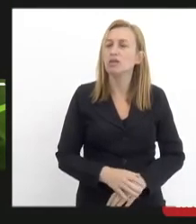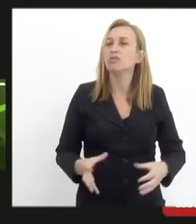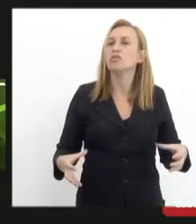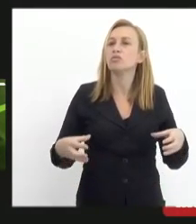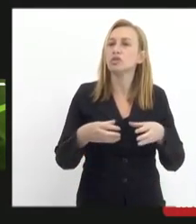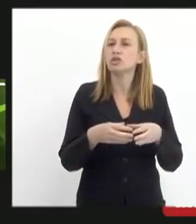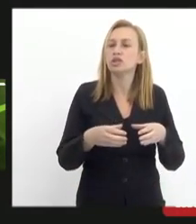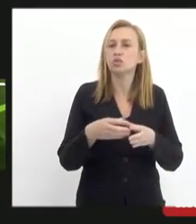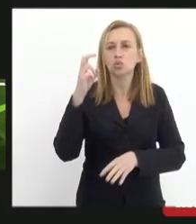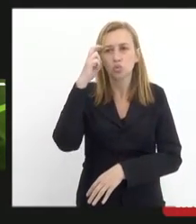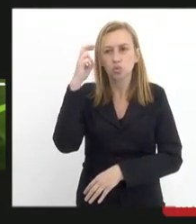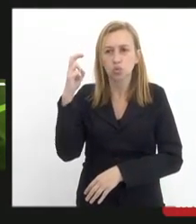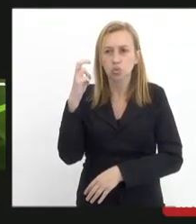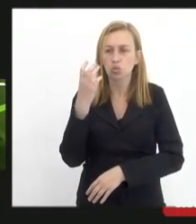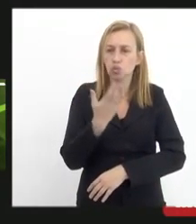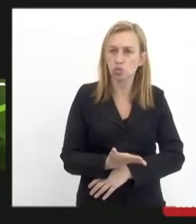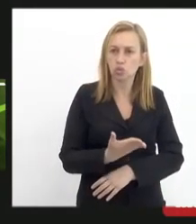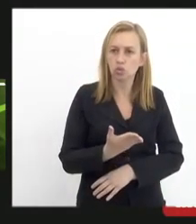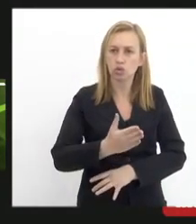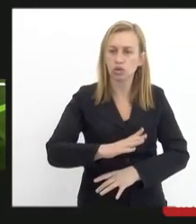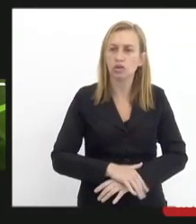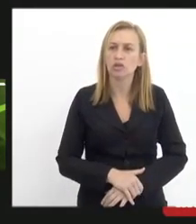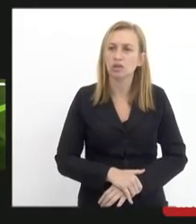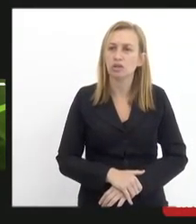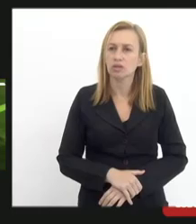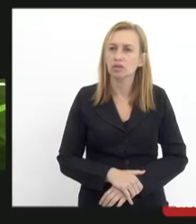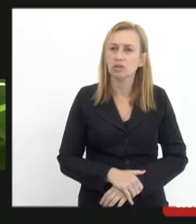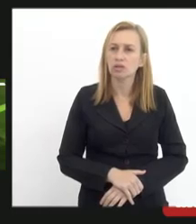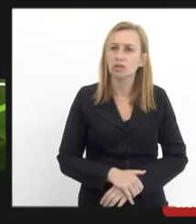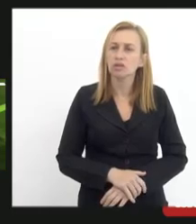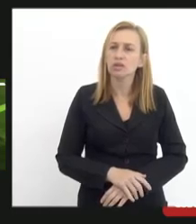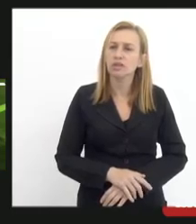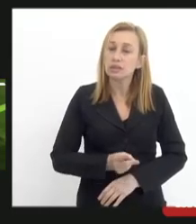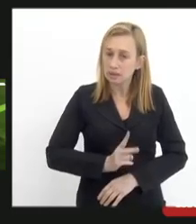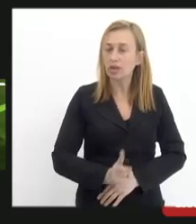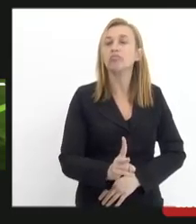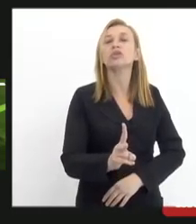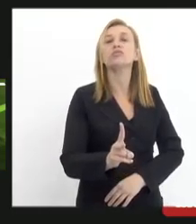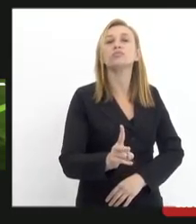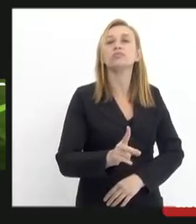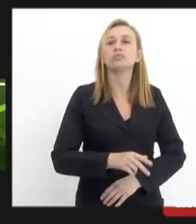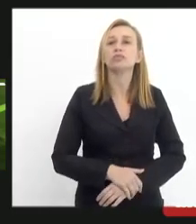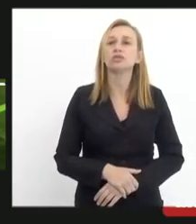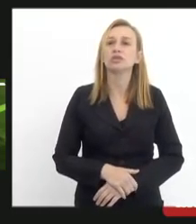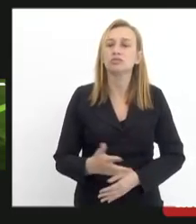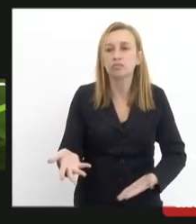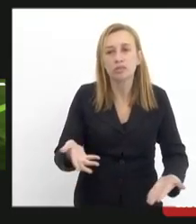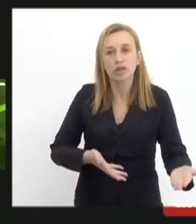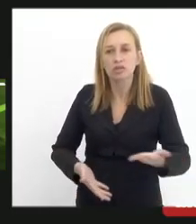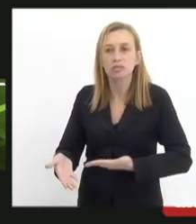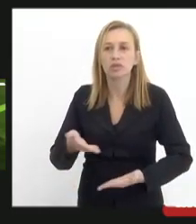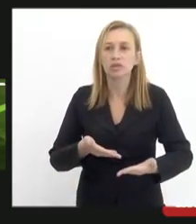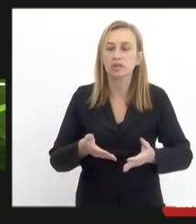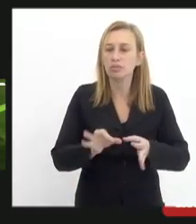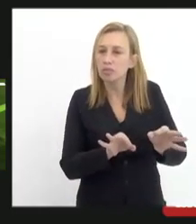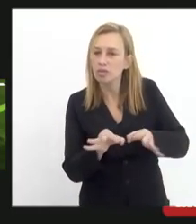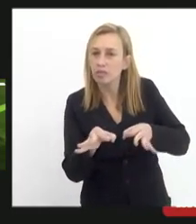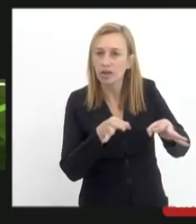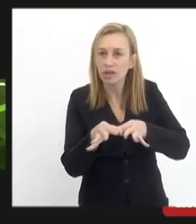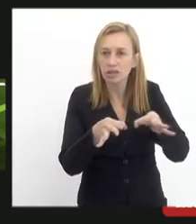Cultura está ativamente, sempre esteve, participando da elaboração